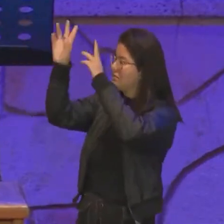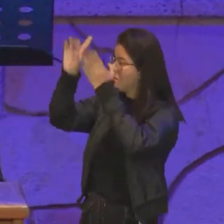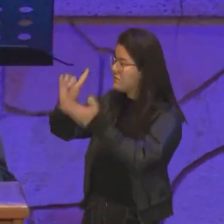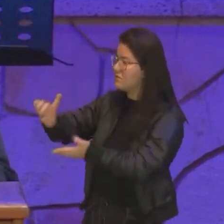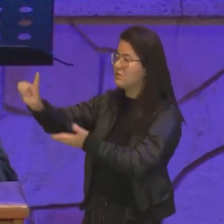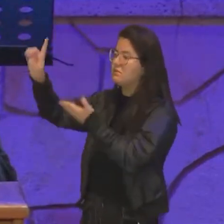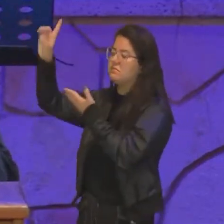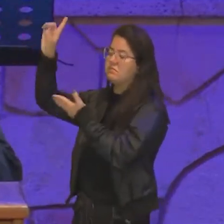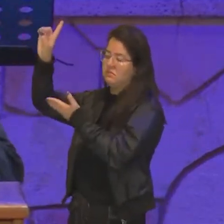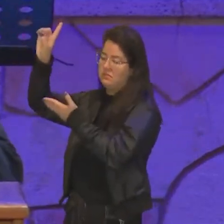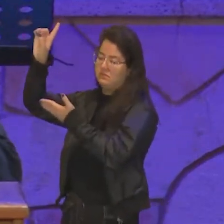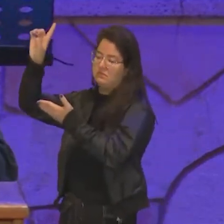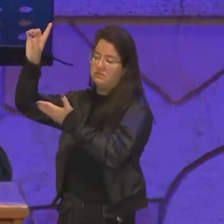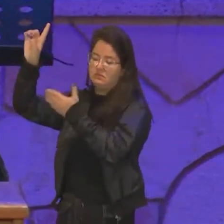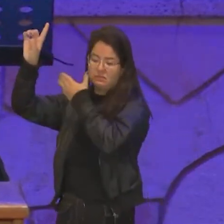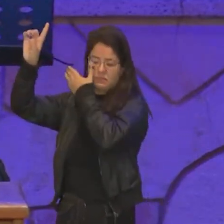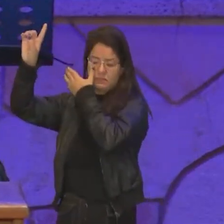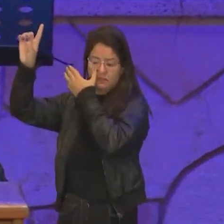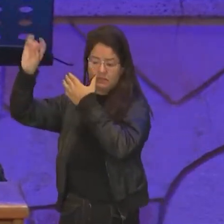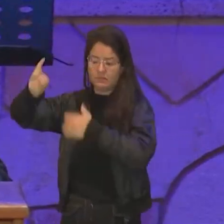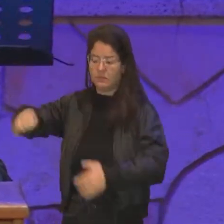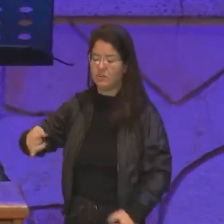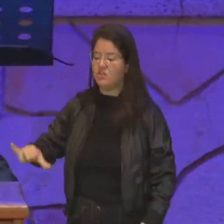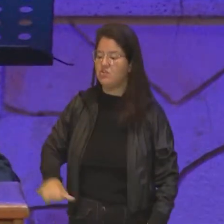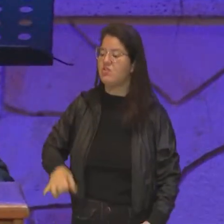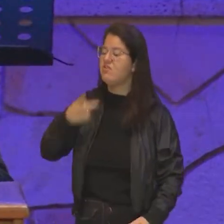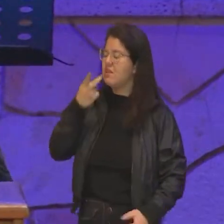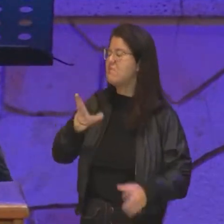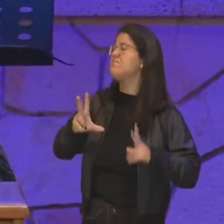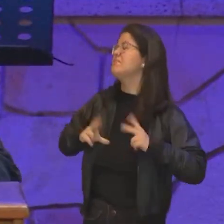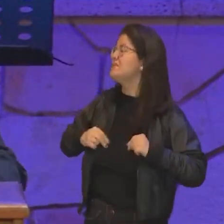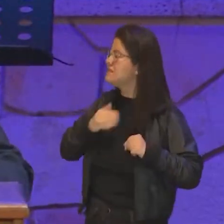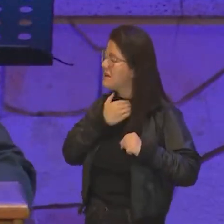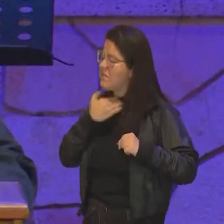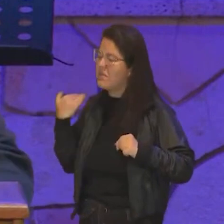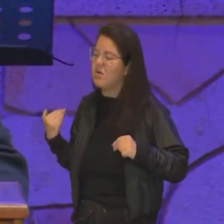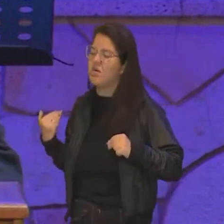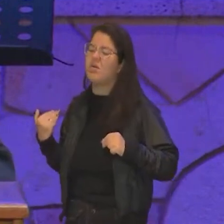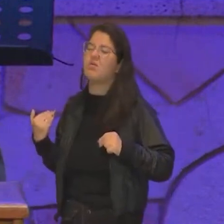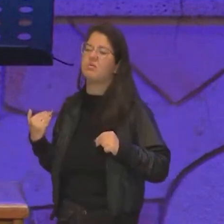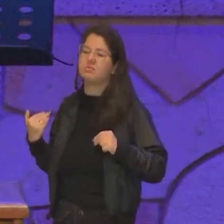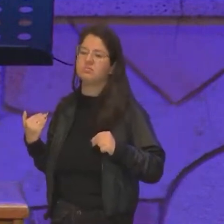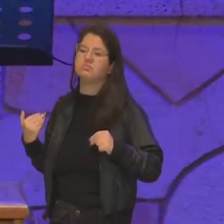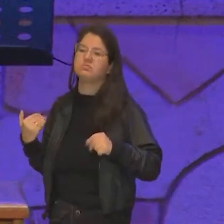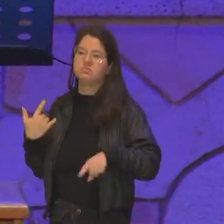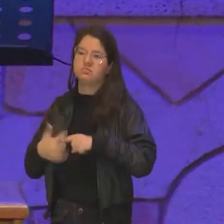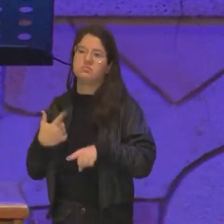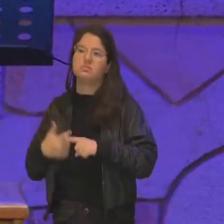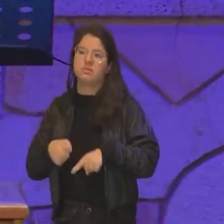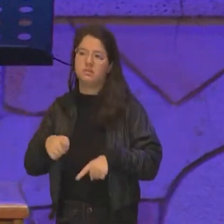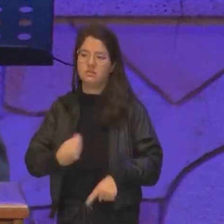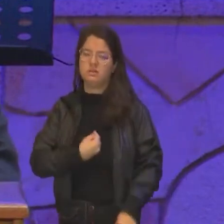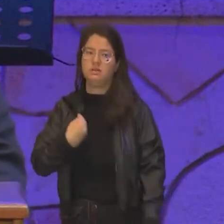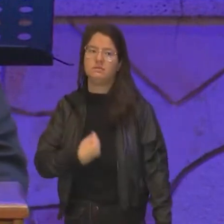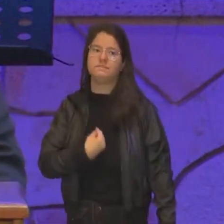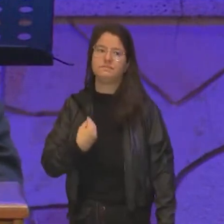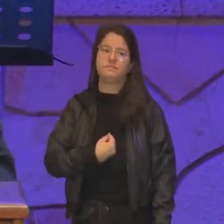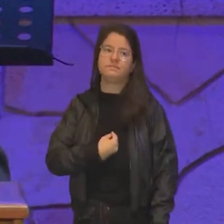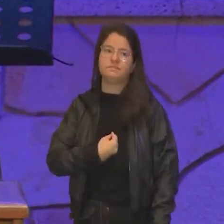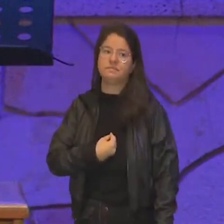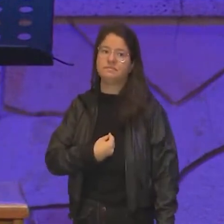morte, dizendo que ele merecia mesmo, que ele estava naquela situação,